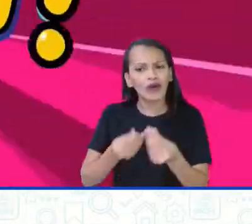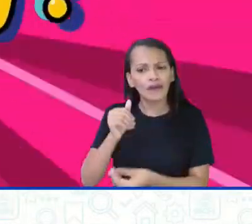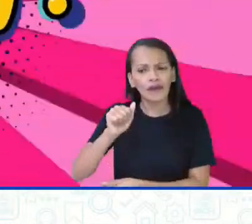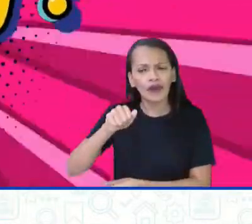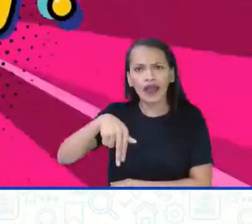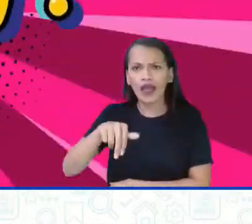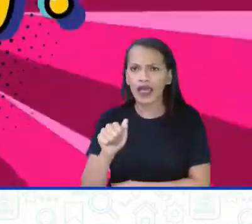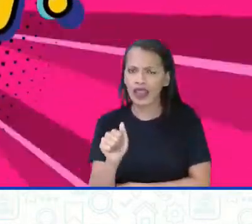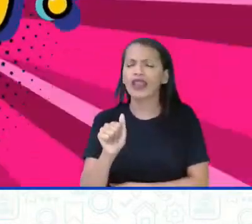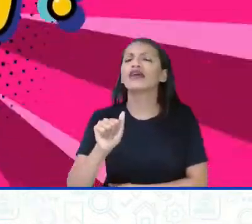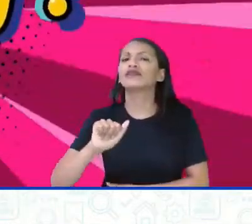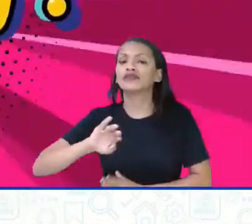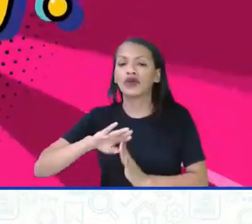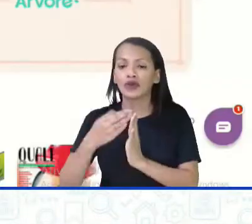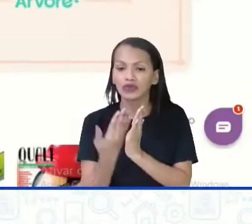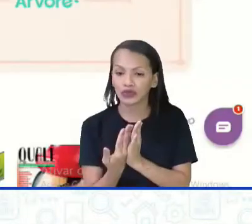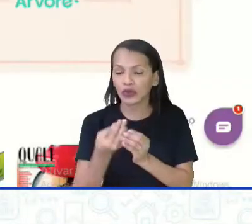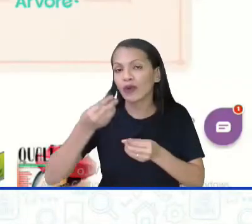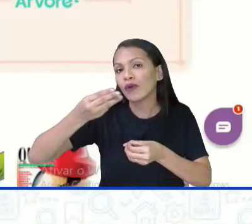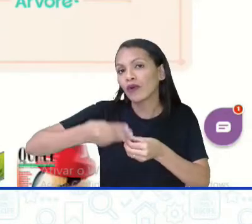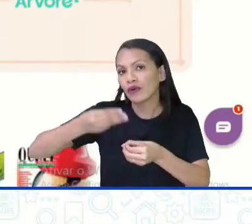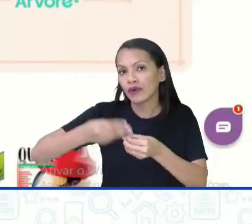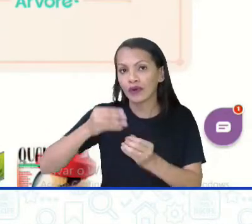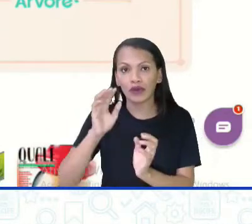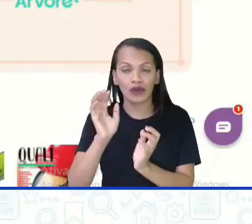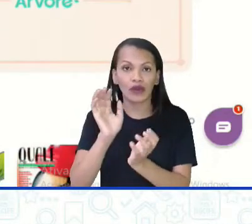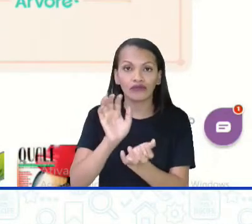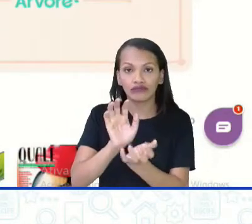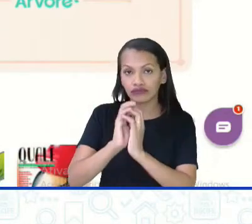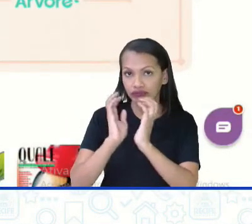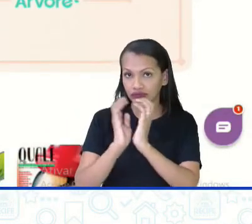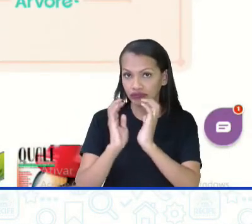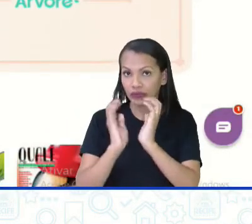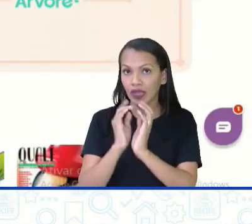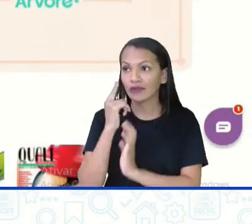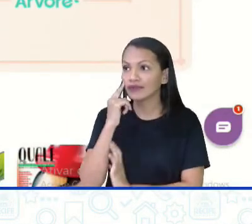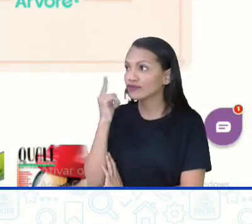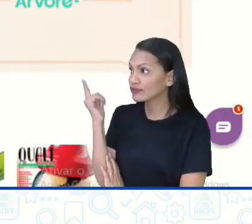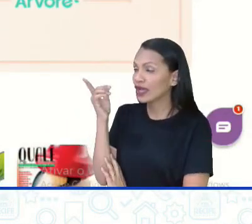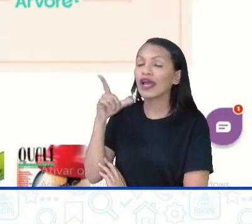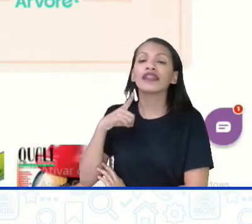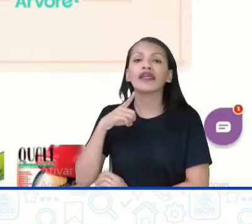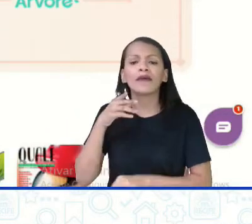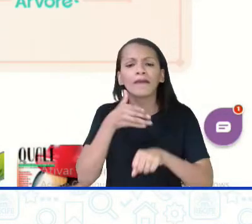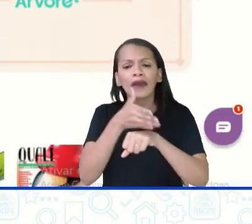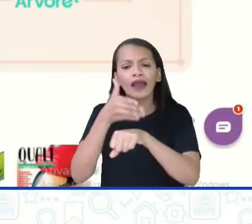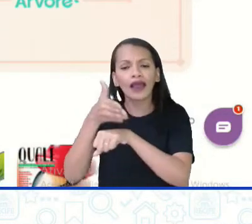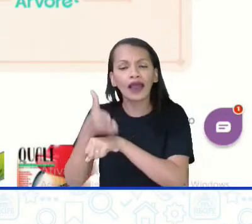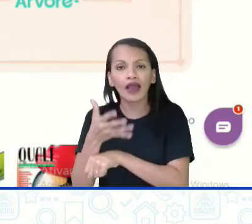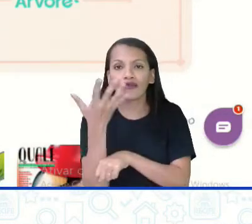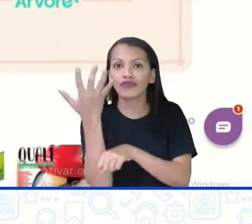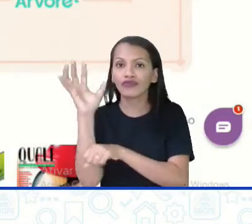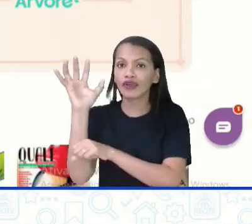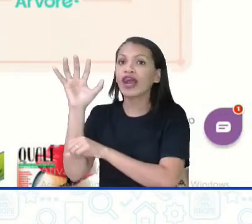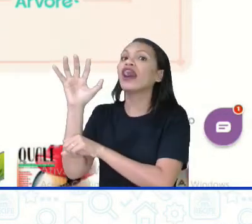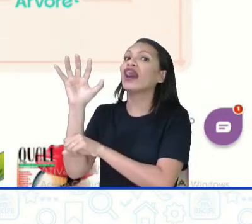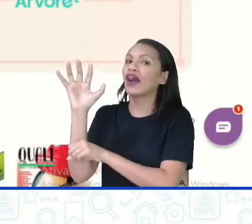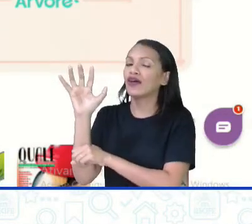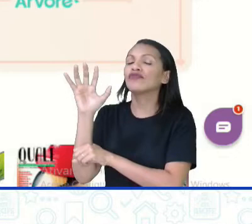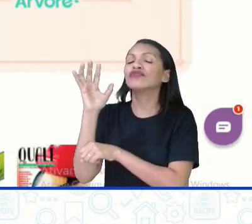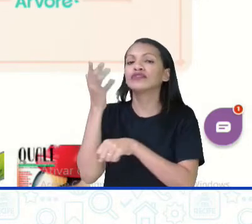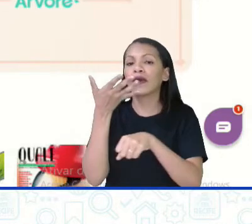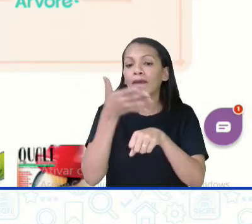aluna da Rede Municipal de Recife, ela tem acesso à plataforma Árvore Livros. Esta plataforma aqui. E